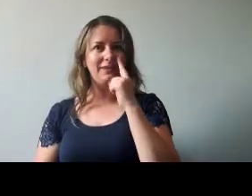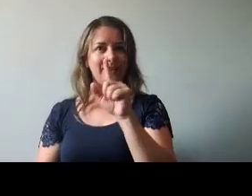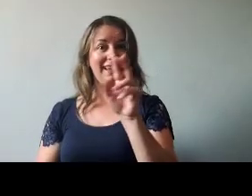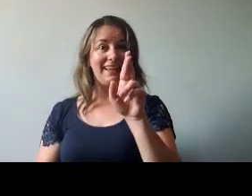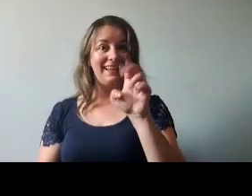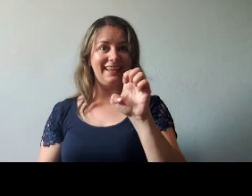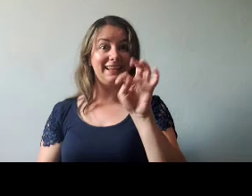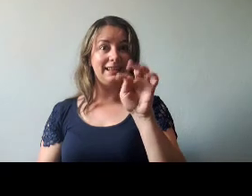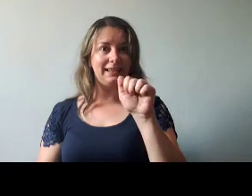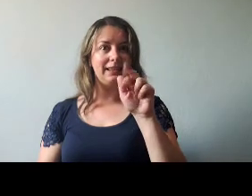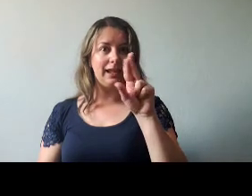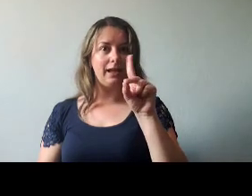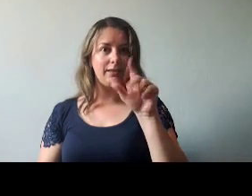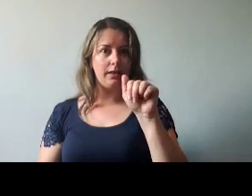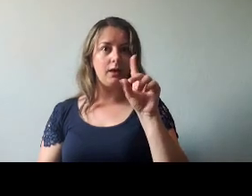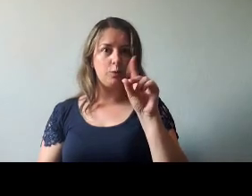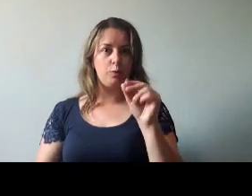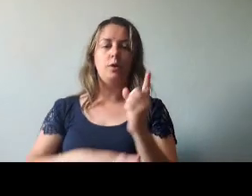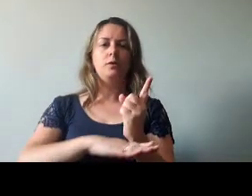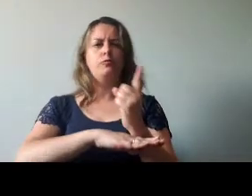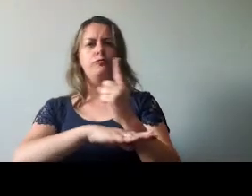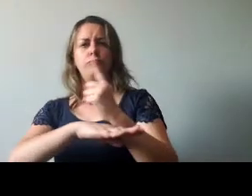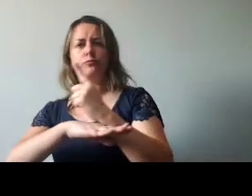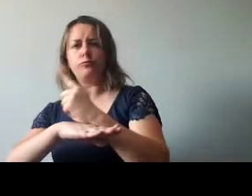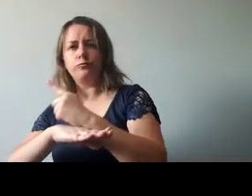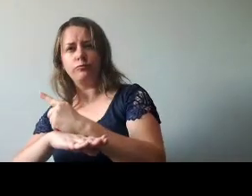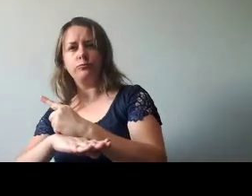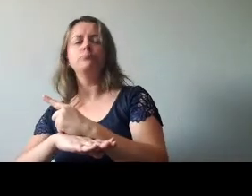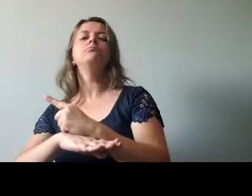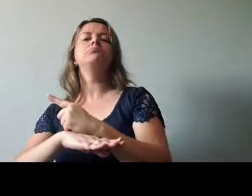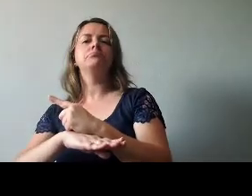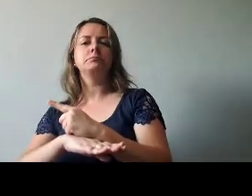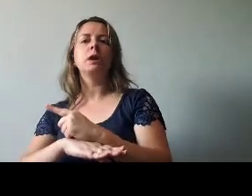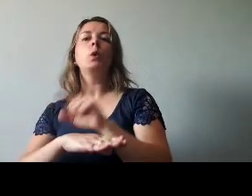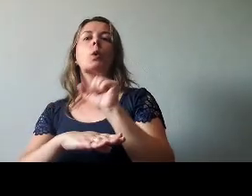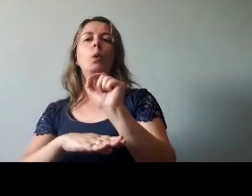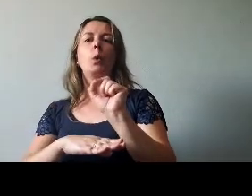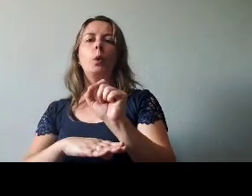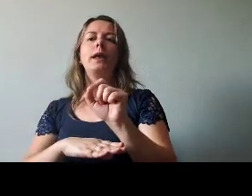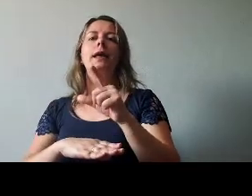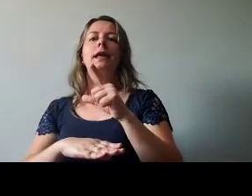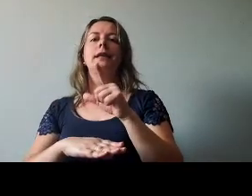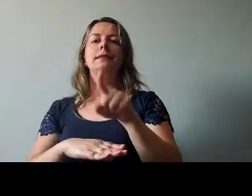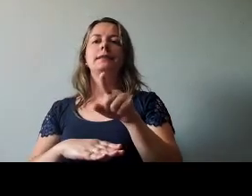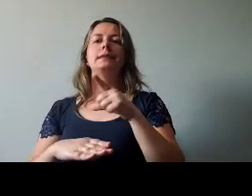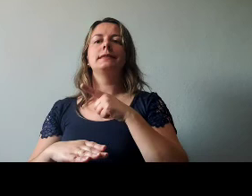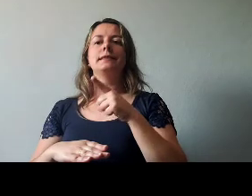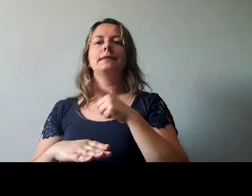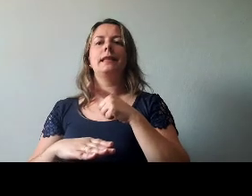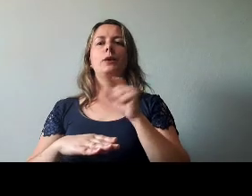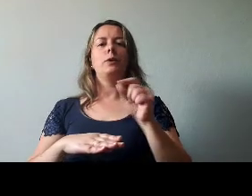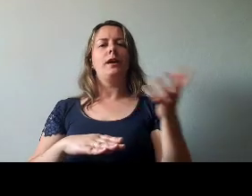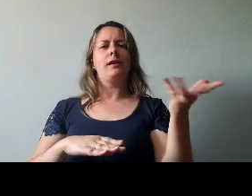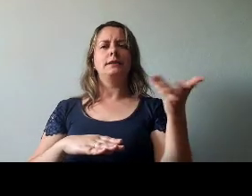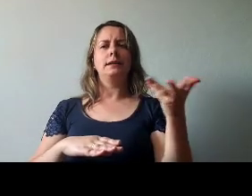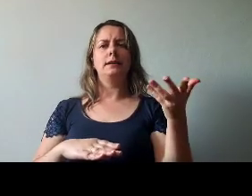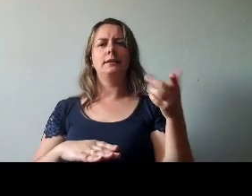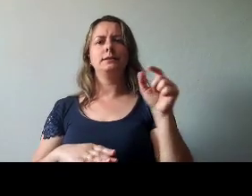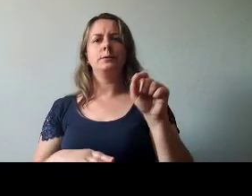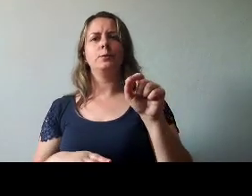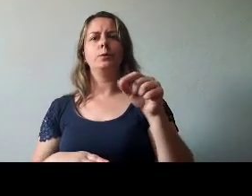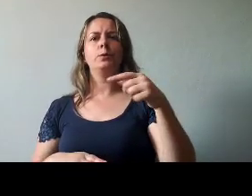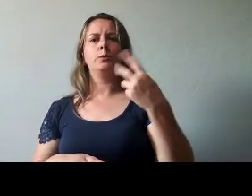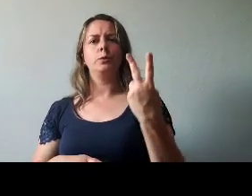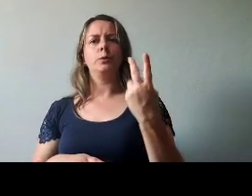cujo valor numérico é 2 metros por segundo quadrado. Calcula a velocidade desse automóvel, posso percorrer uma distância de 36